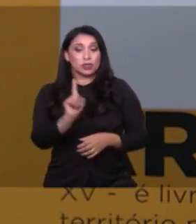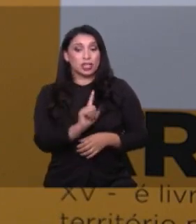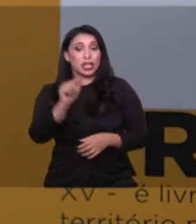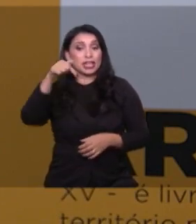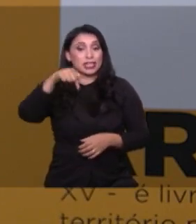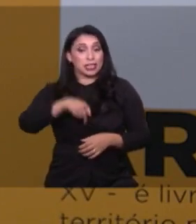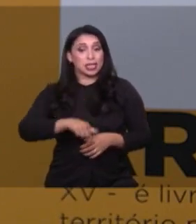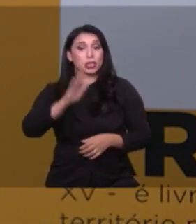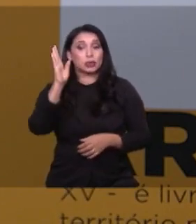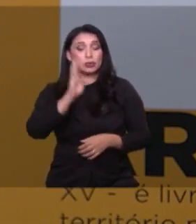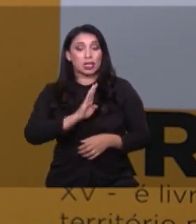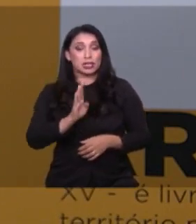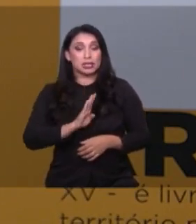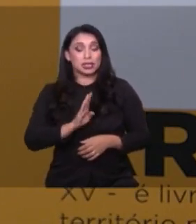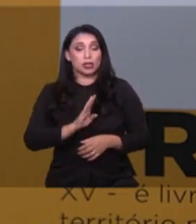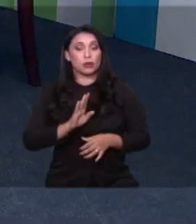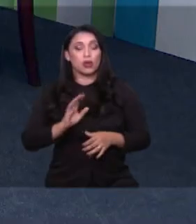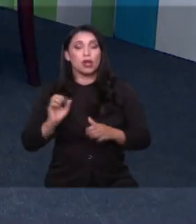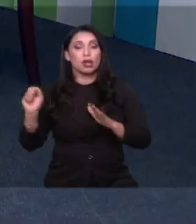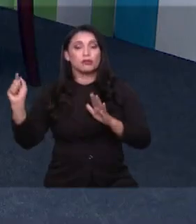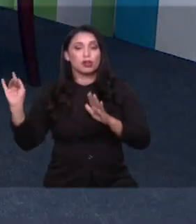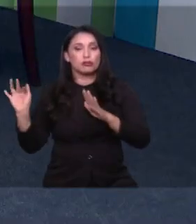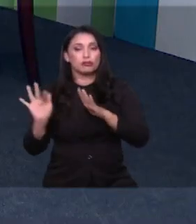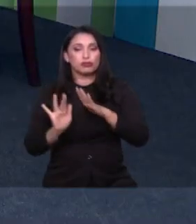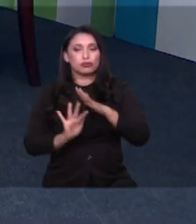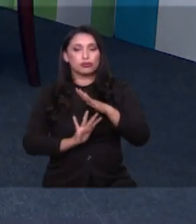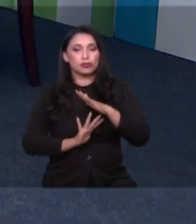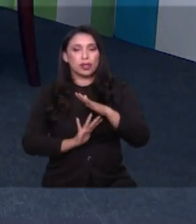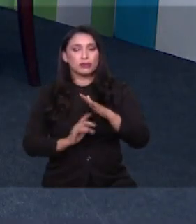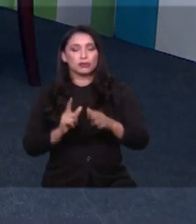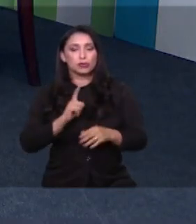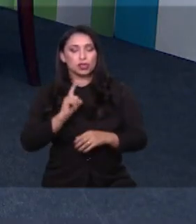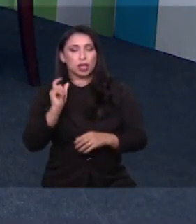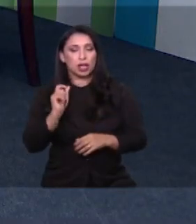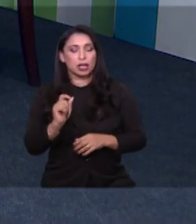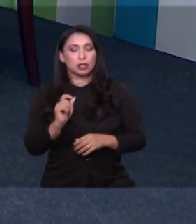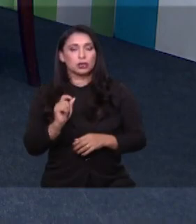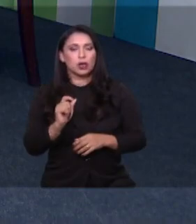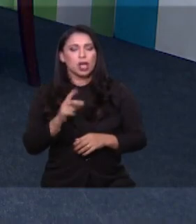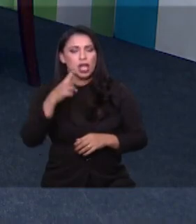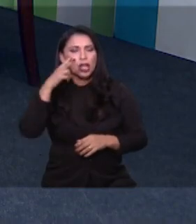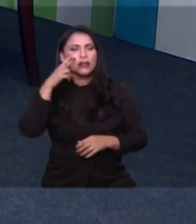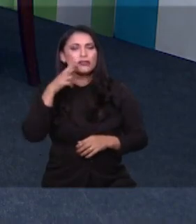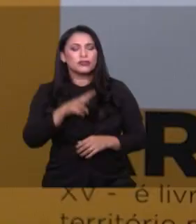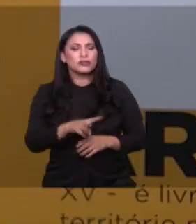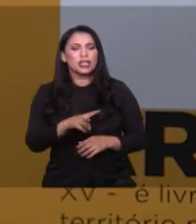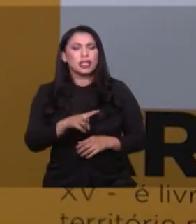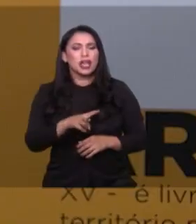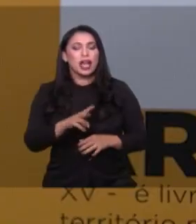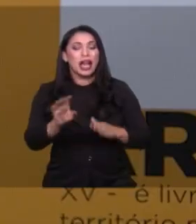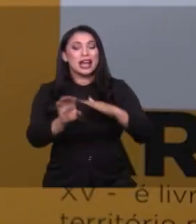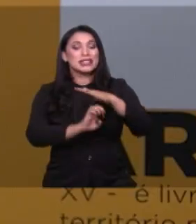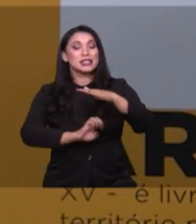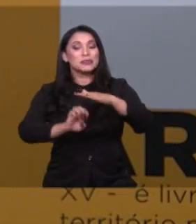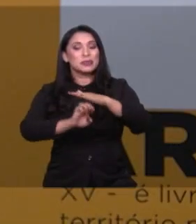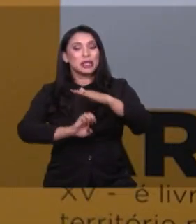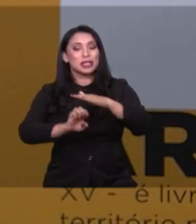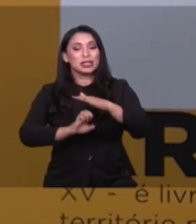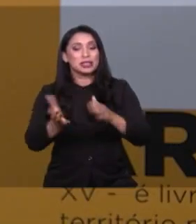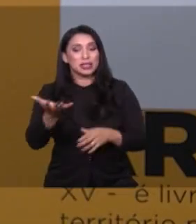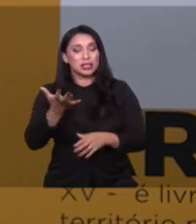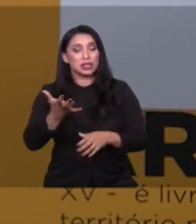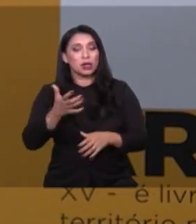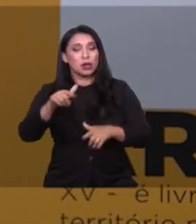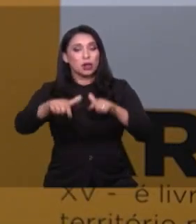quando eu cheguei no refugiado que eu estava, eu vejo as empresas estavam buscando pessoal para